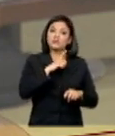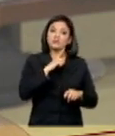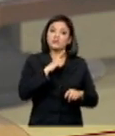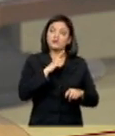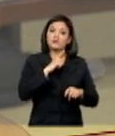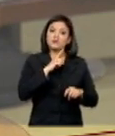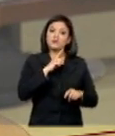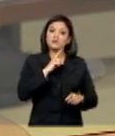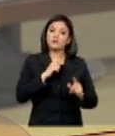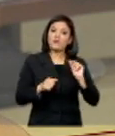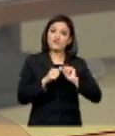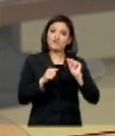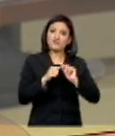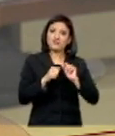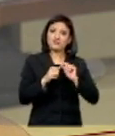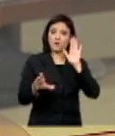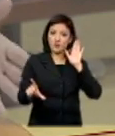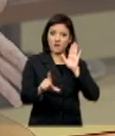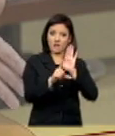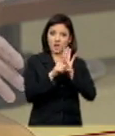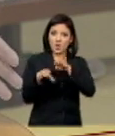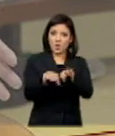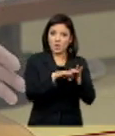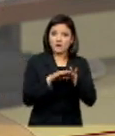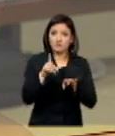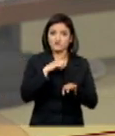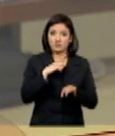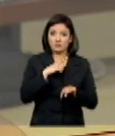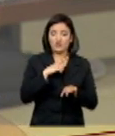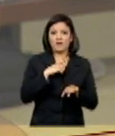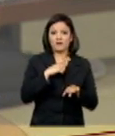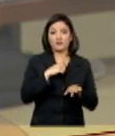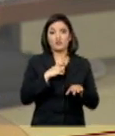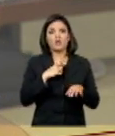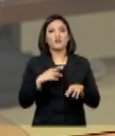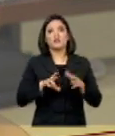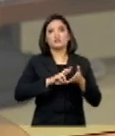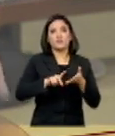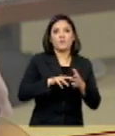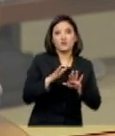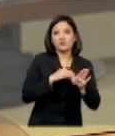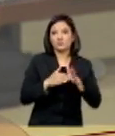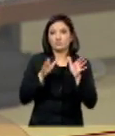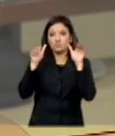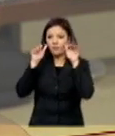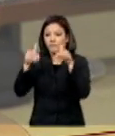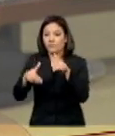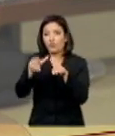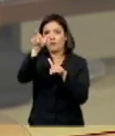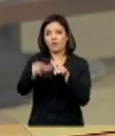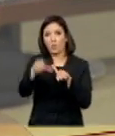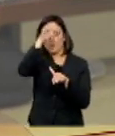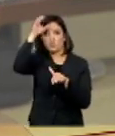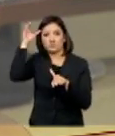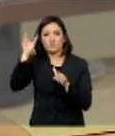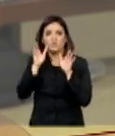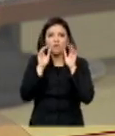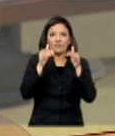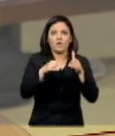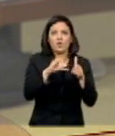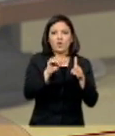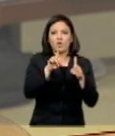privado existente no sistema nem tudo é consumidora e tudo quanto se viu nem tudo é uma matéria específica de direito privado